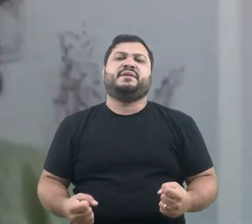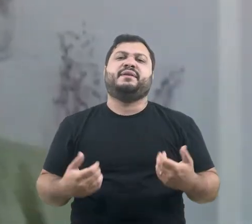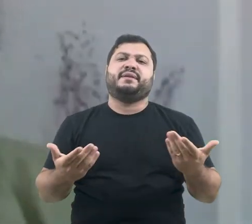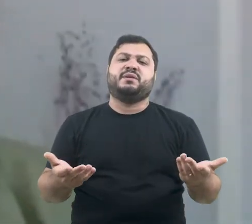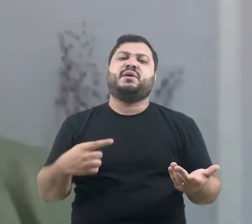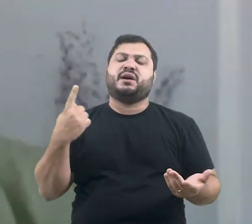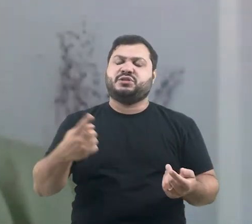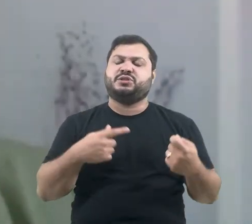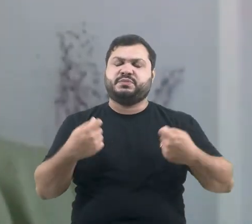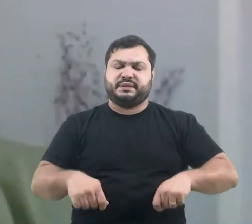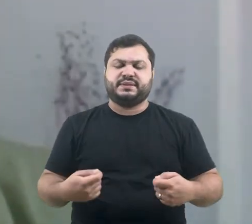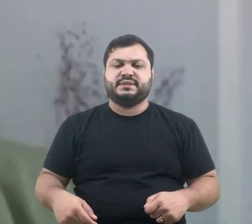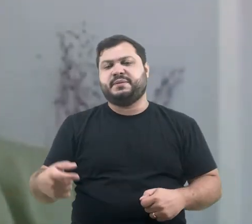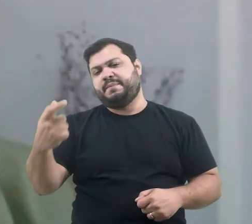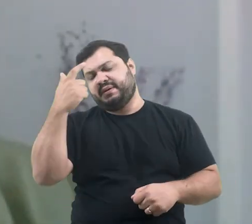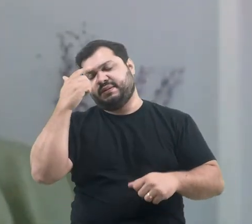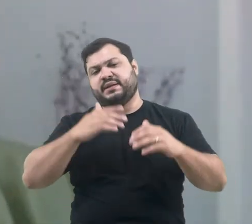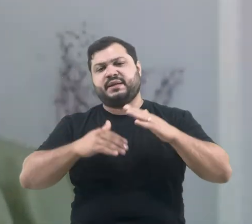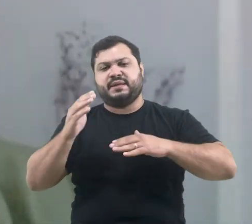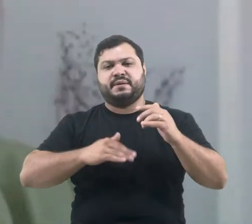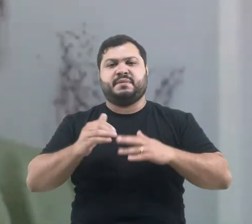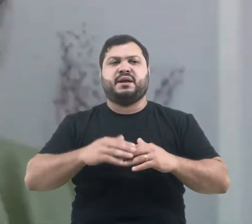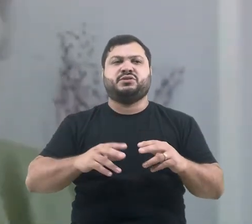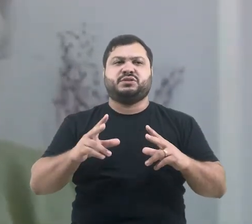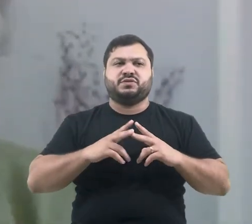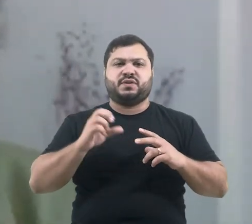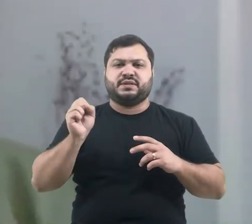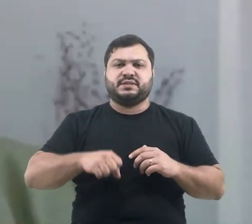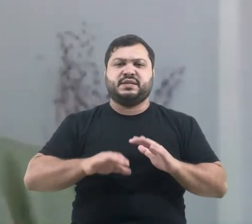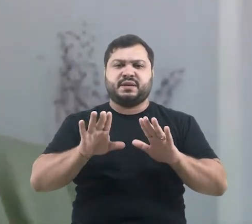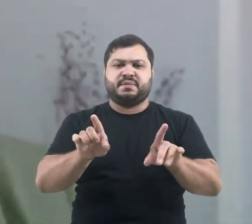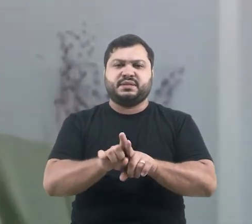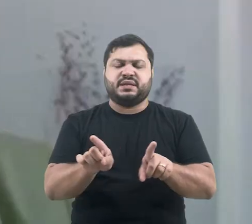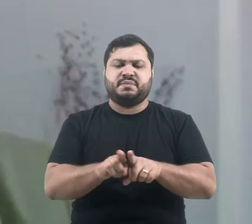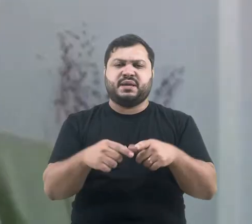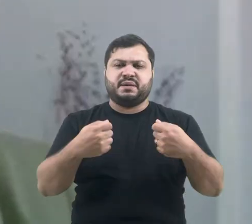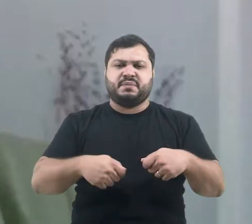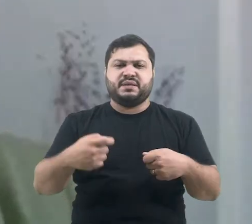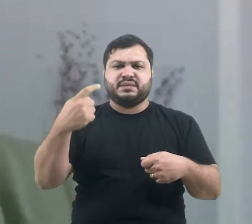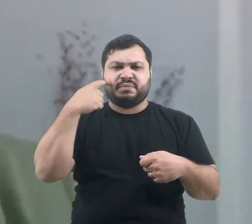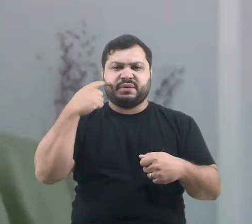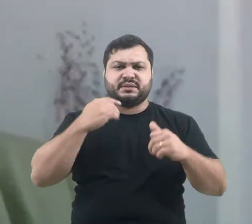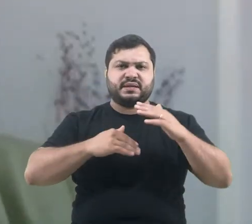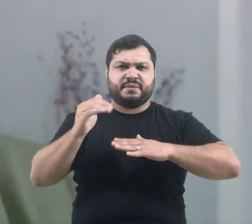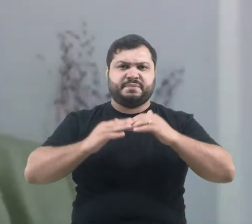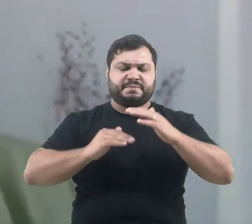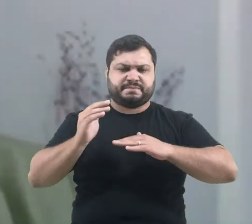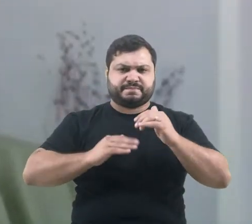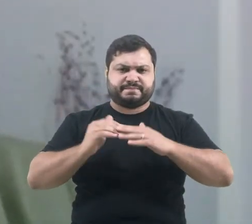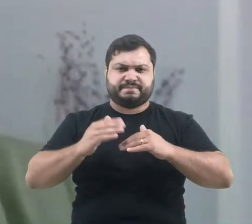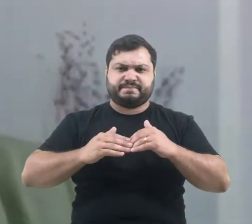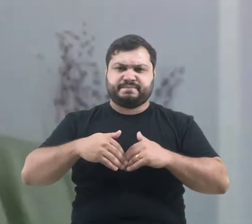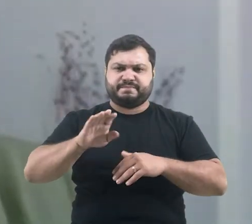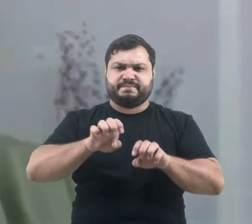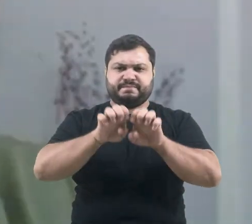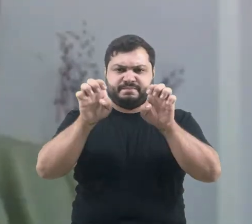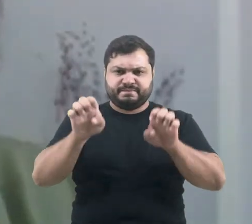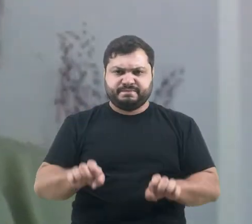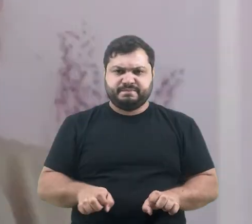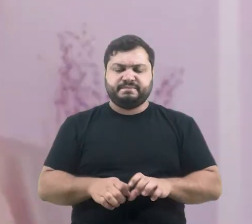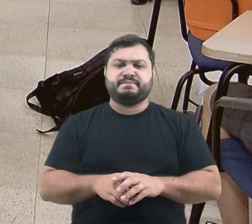defender. Então, a gente precisa pensar em práticas individuais, sim, mas a gente também precisa pensar em práticas